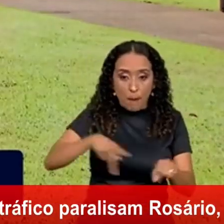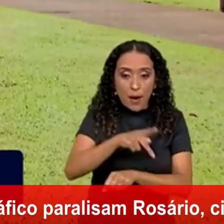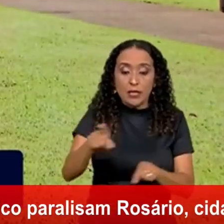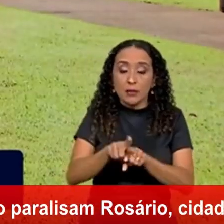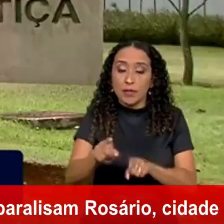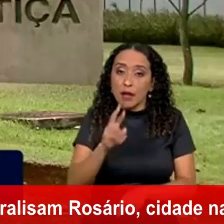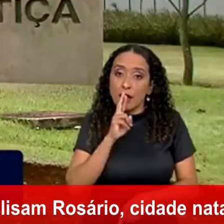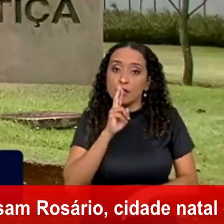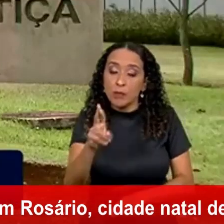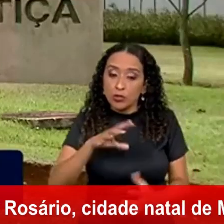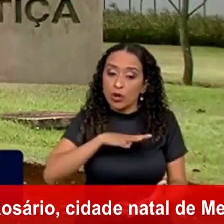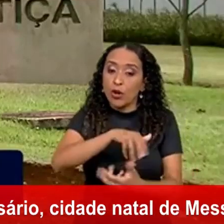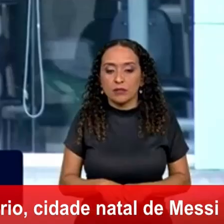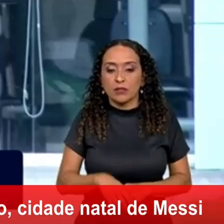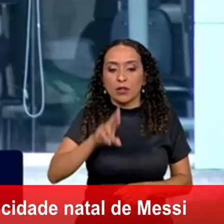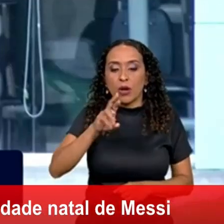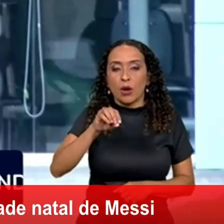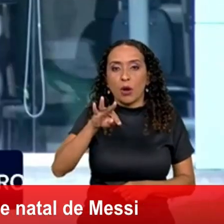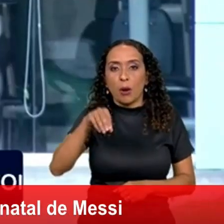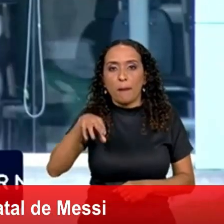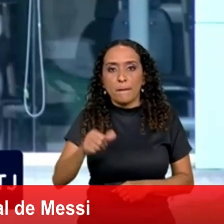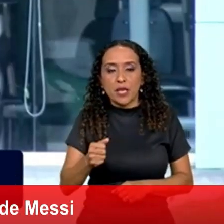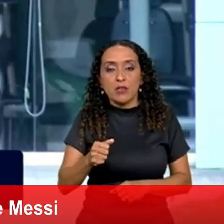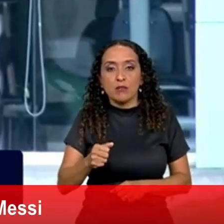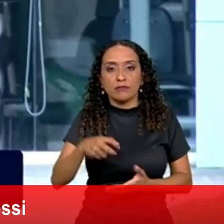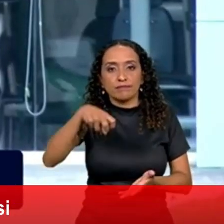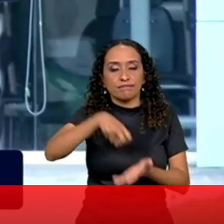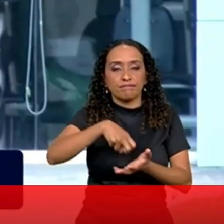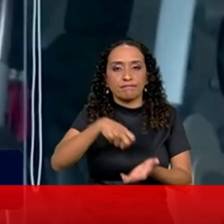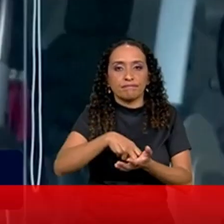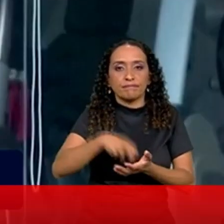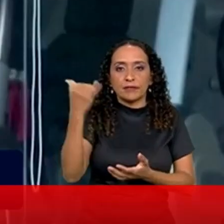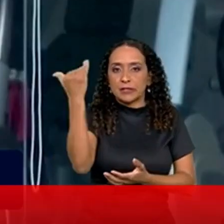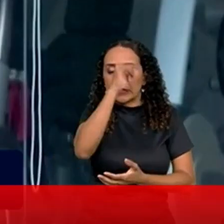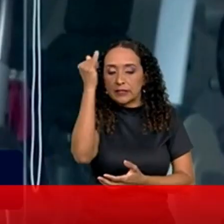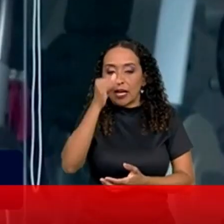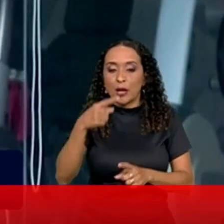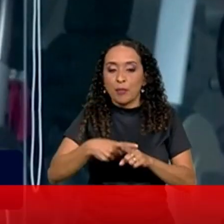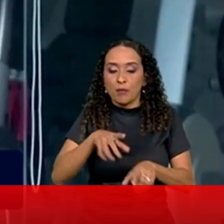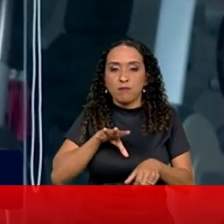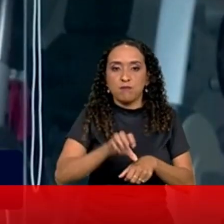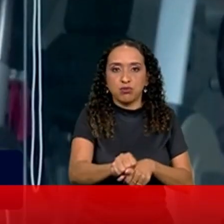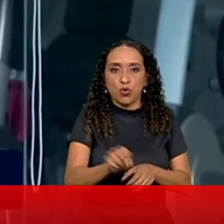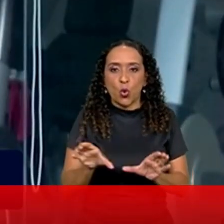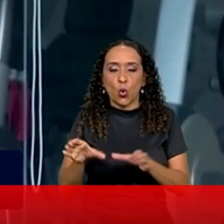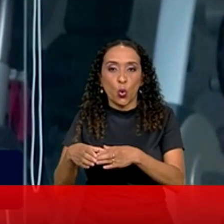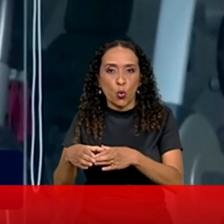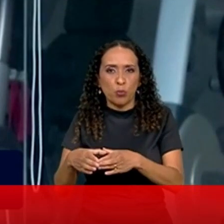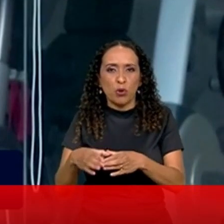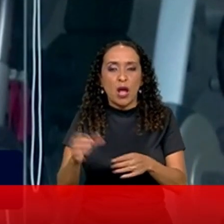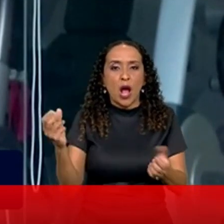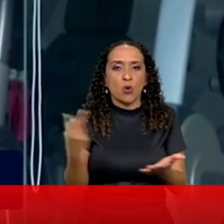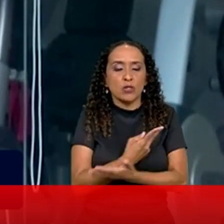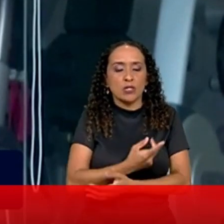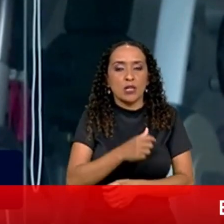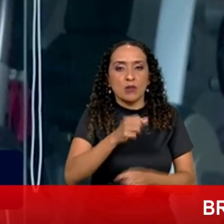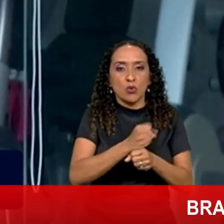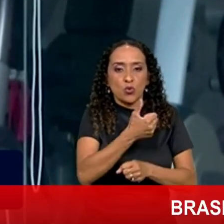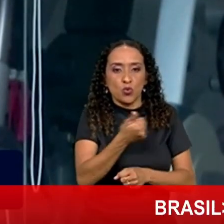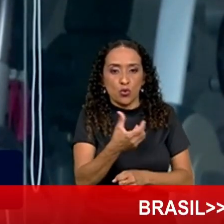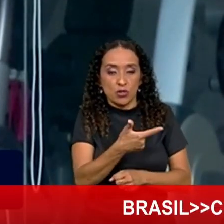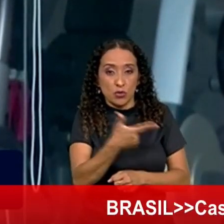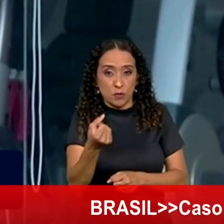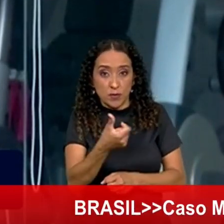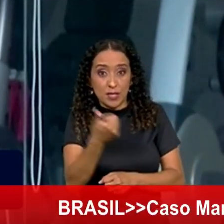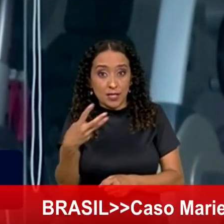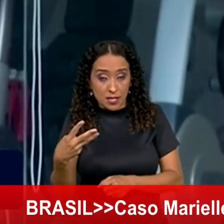possível extraditar cidadão brasileiro nato, o próprio governo brasileiro admitiu o processamento do pedido de transferência